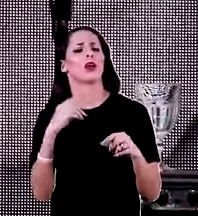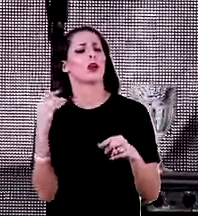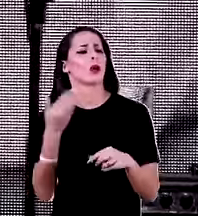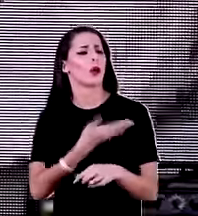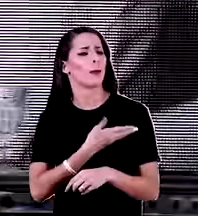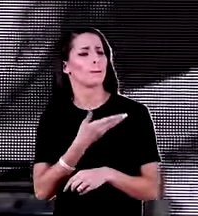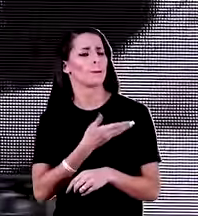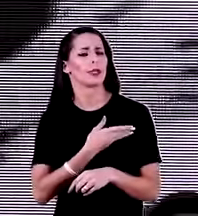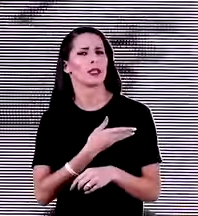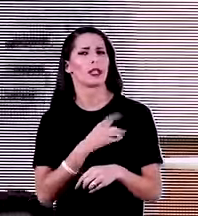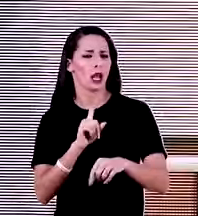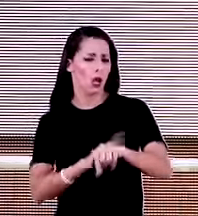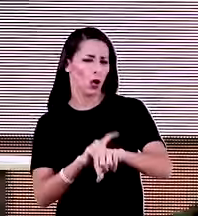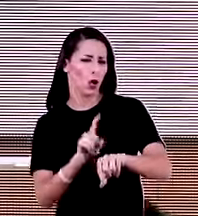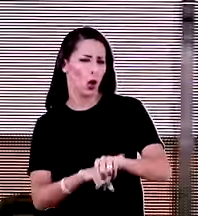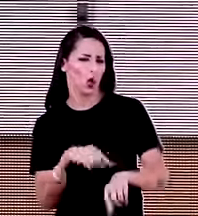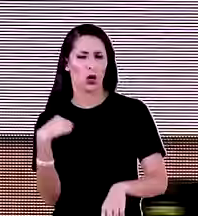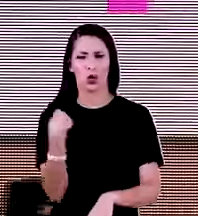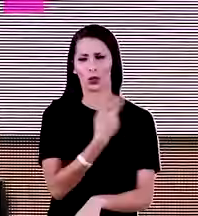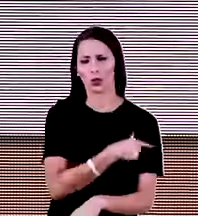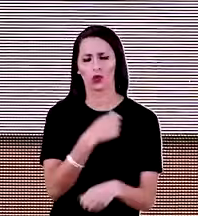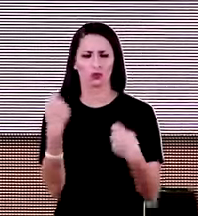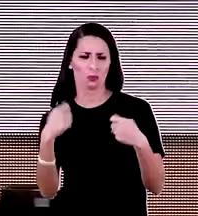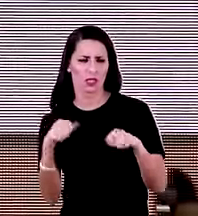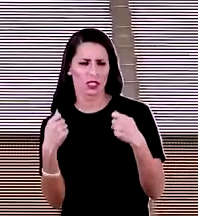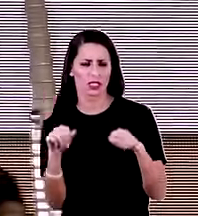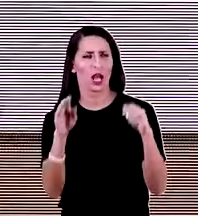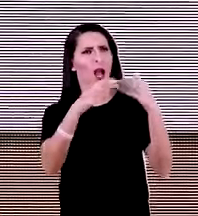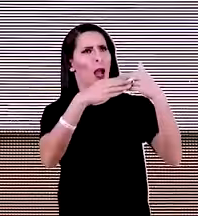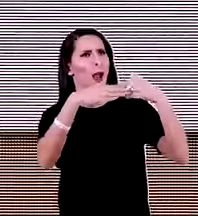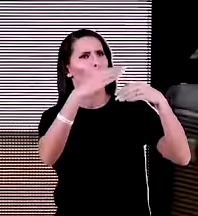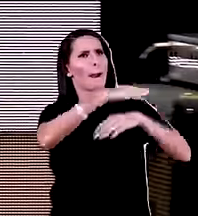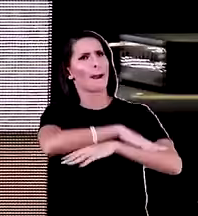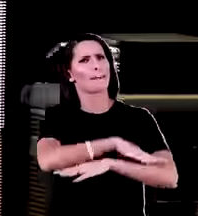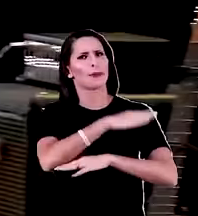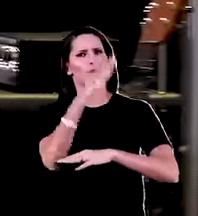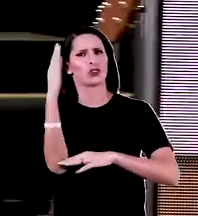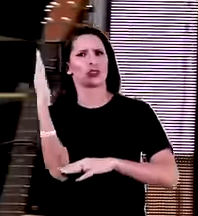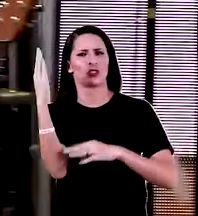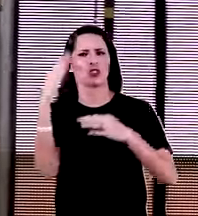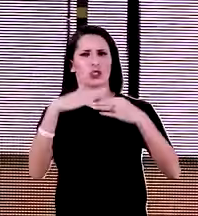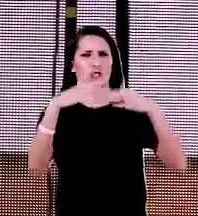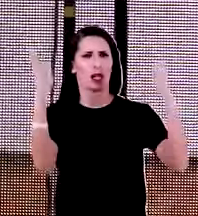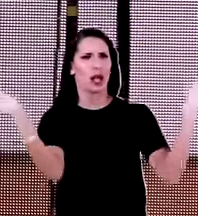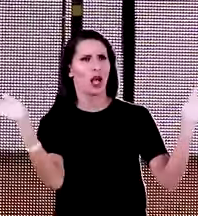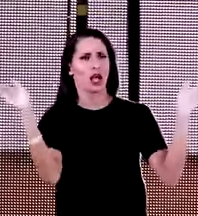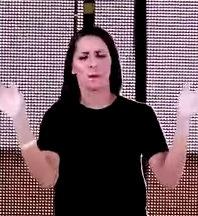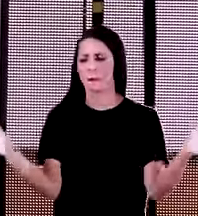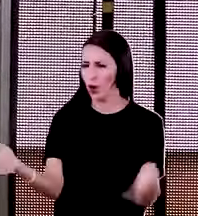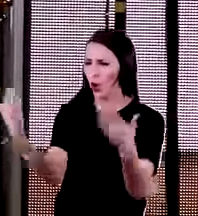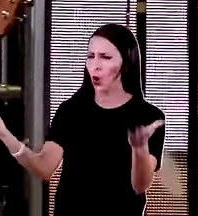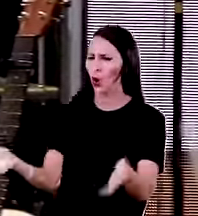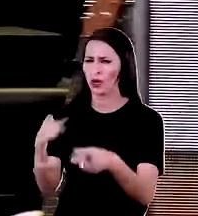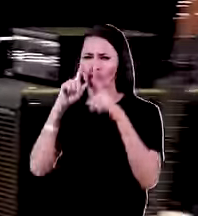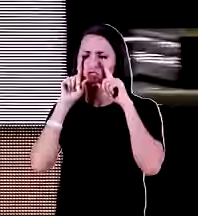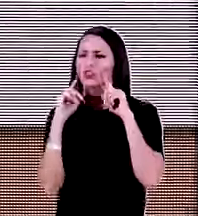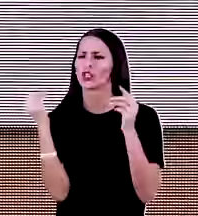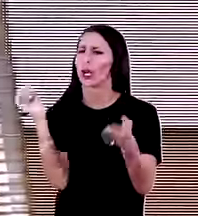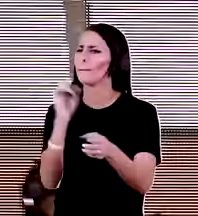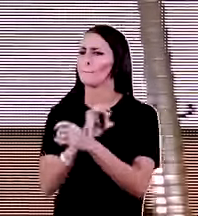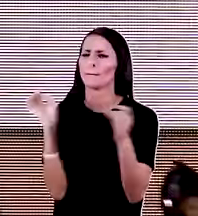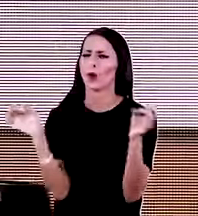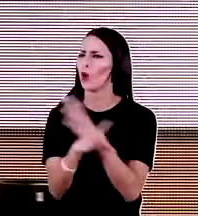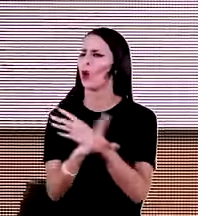em casa abrindo a janela, as cortinas, bora, já deu de choradeira por hoje. Vamos se levantar, vamos sair, vamos no shopping, é ou